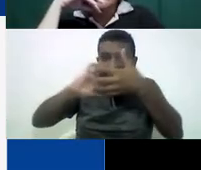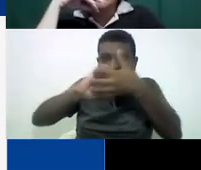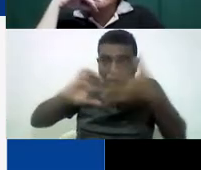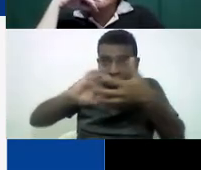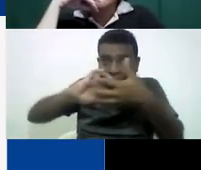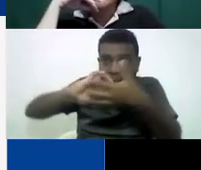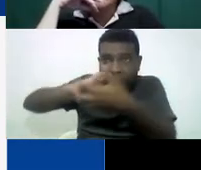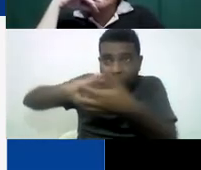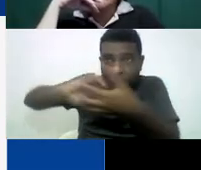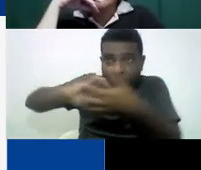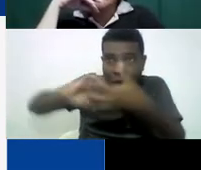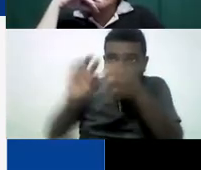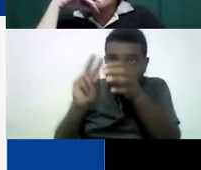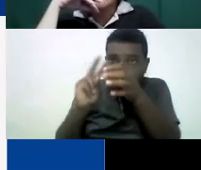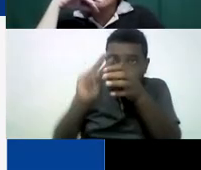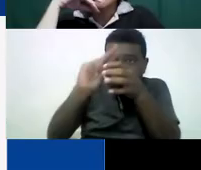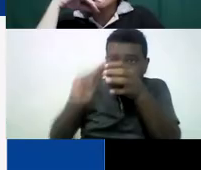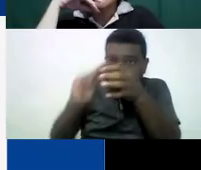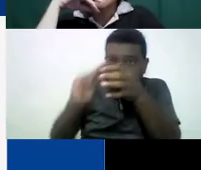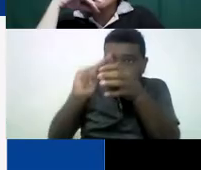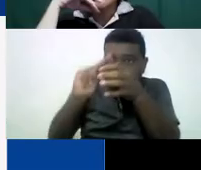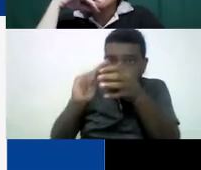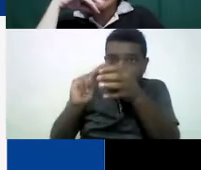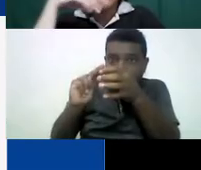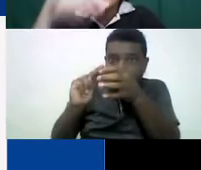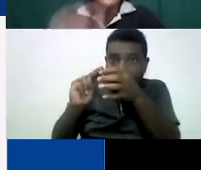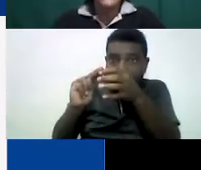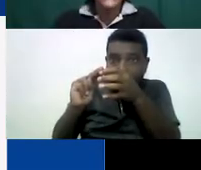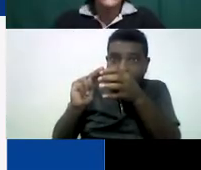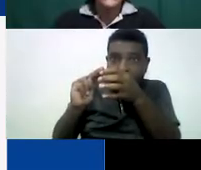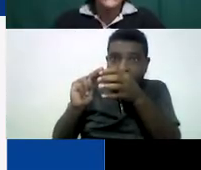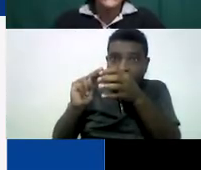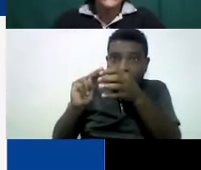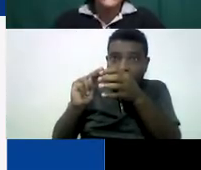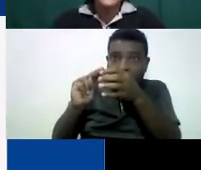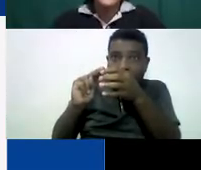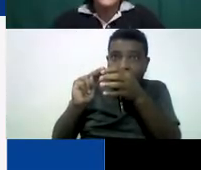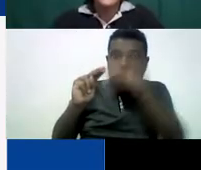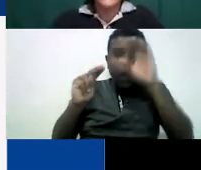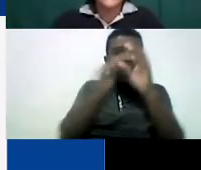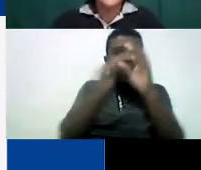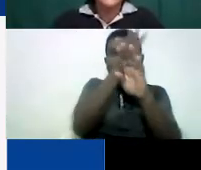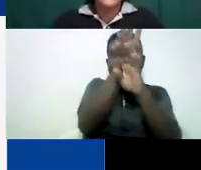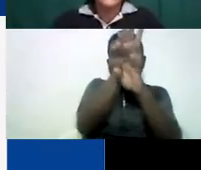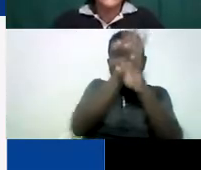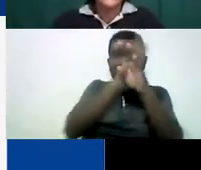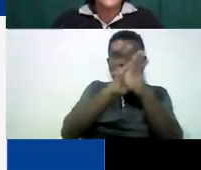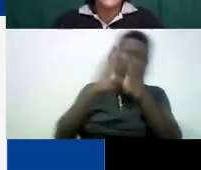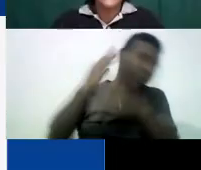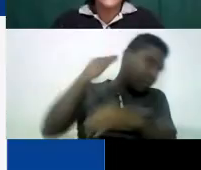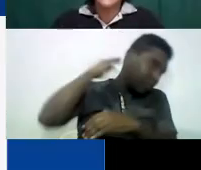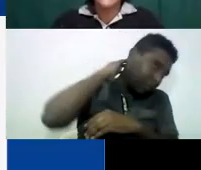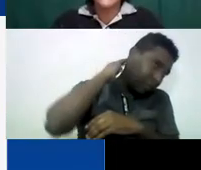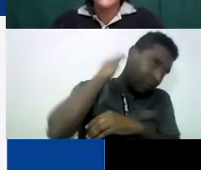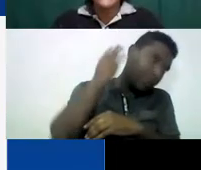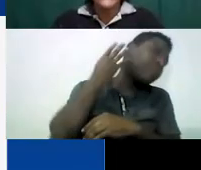Esses músculos aqui, gente, o longo da cabeça e o longo do pescoço, seria aquele, se você for olhar o peito, o pescoço